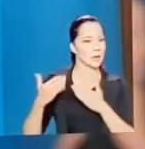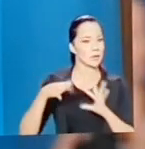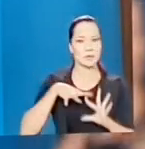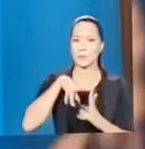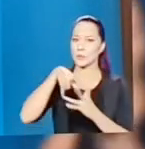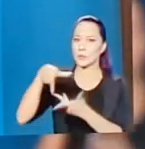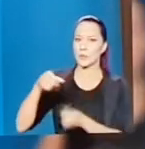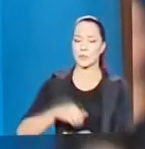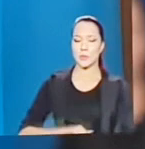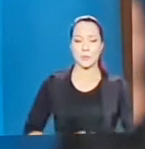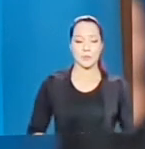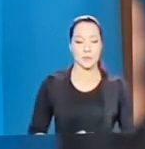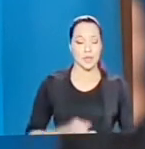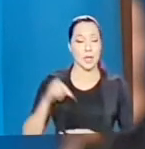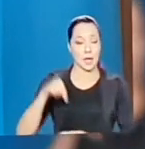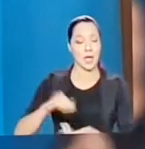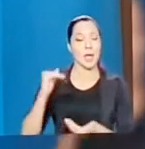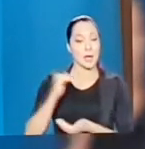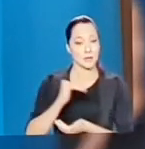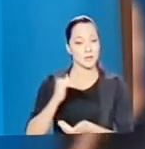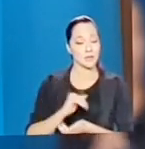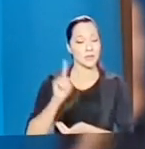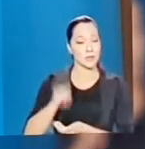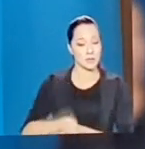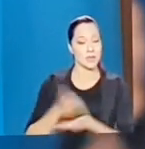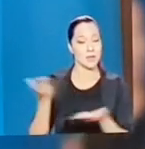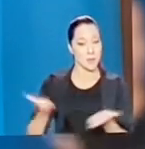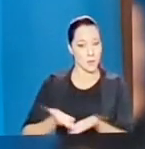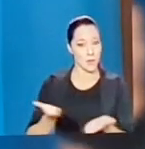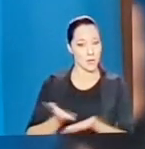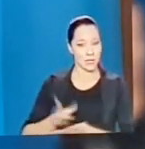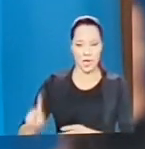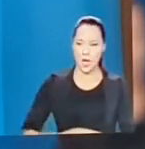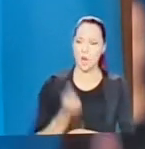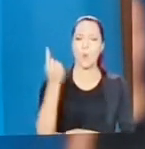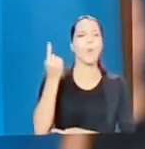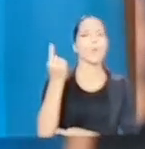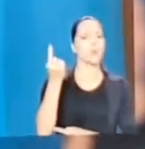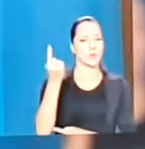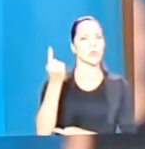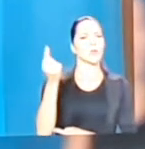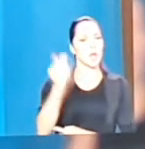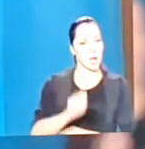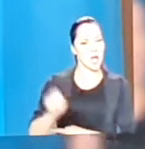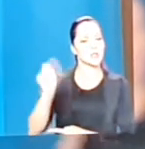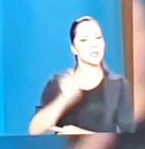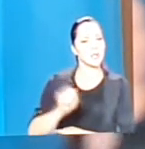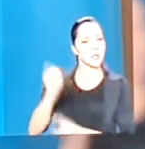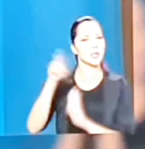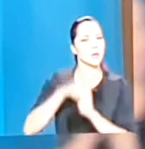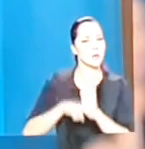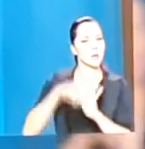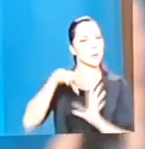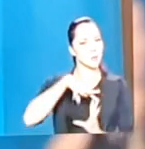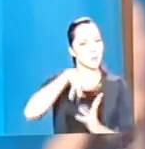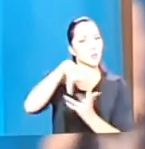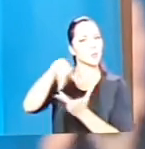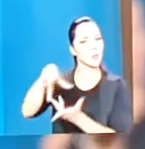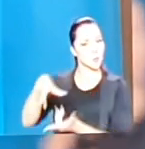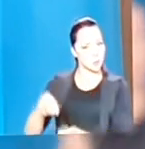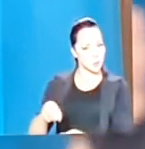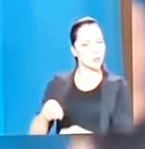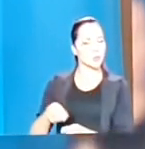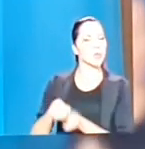mundo. A Anvisa é hoje a única agência reguladora do mundo